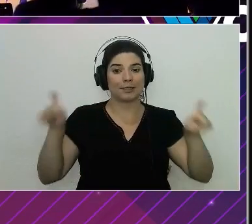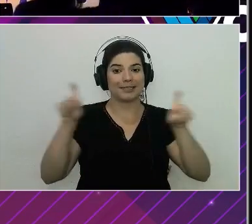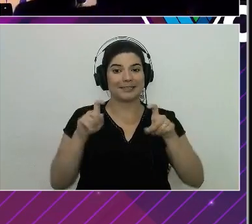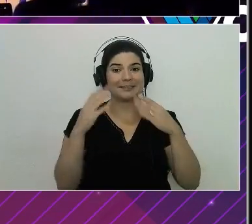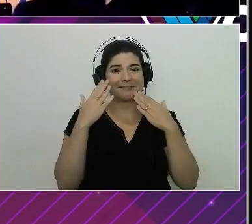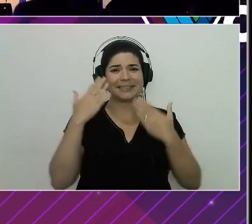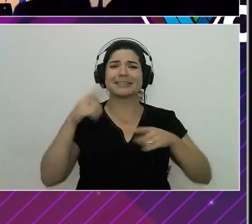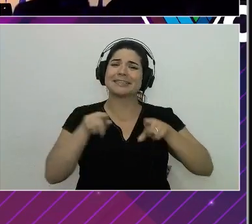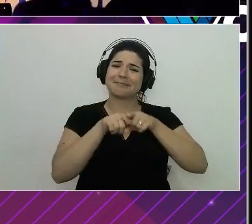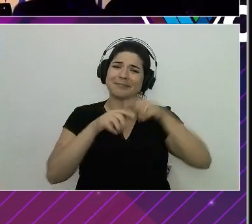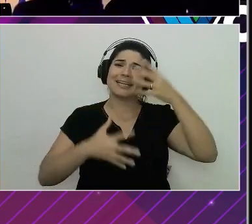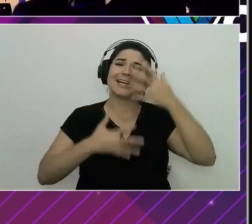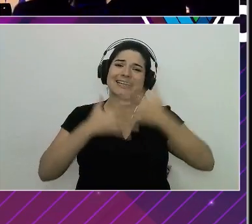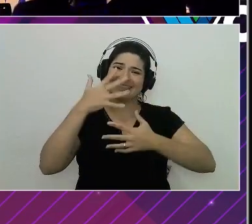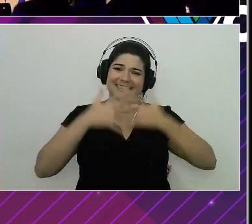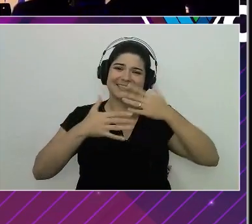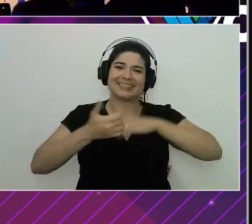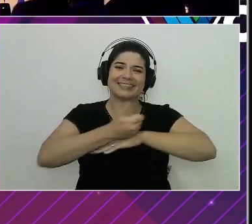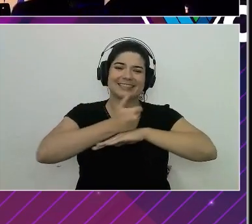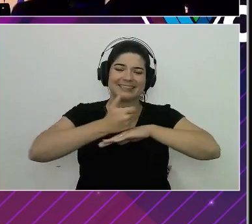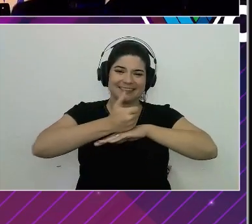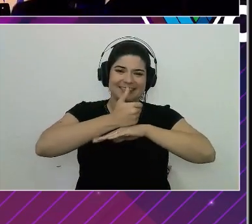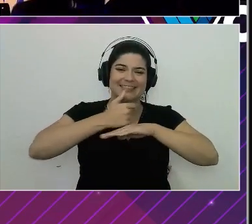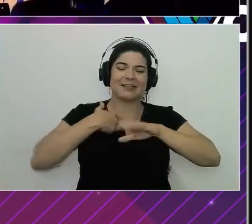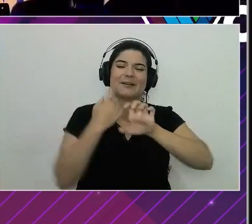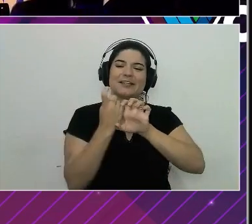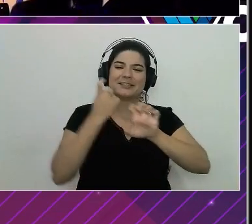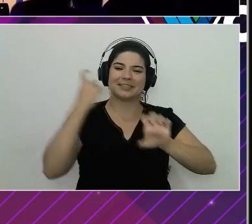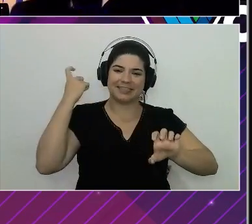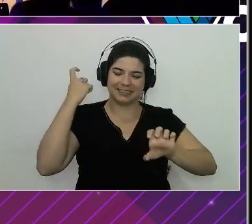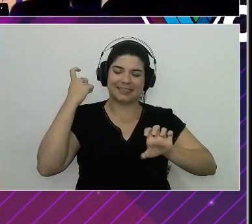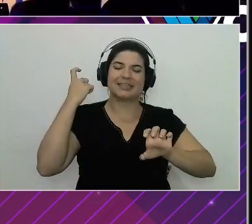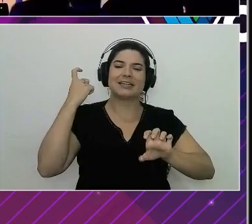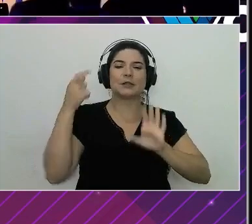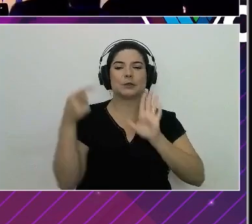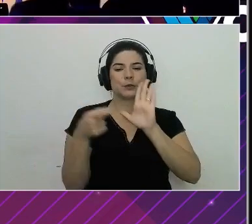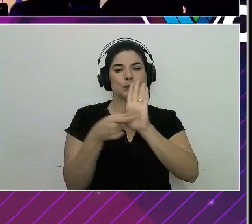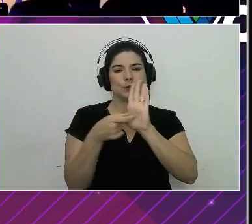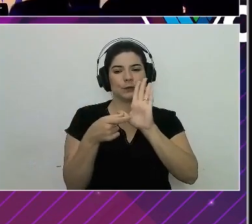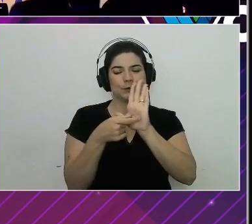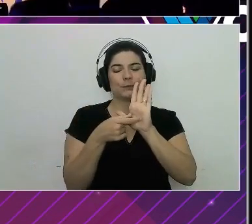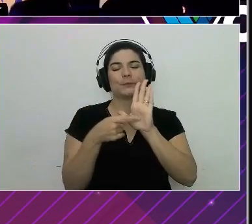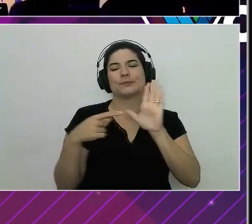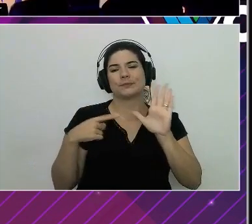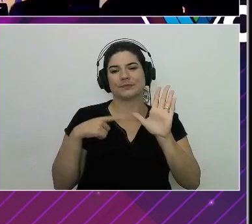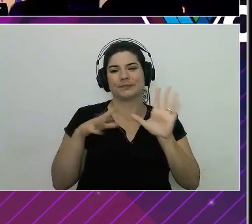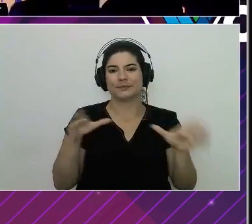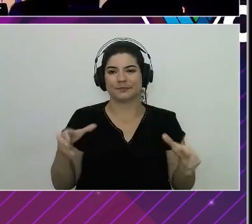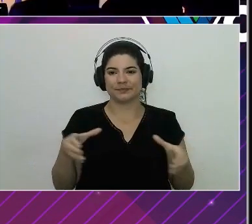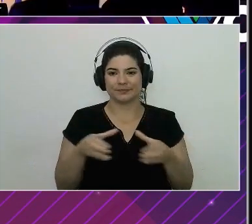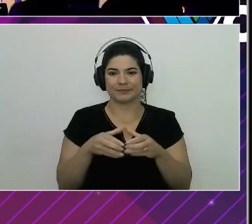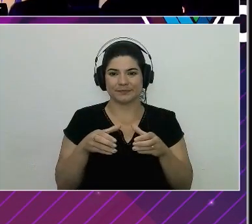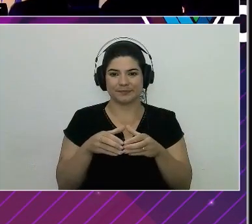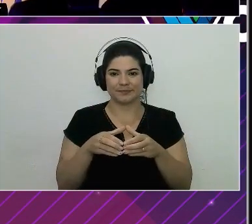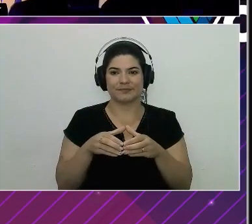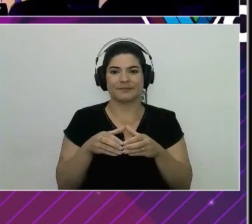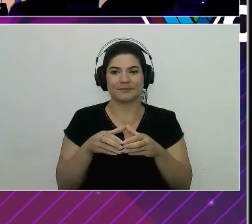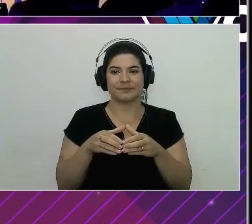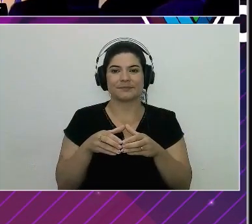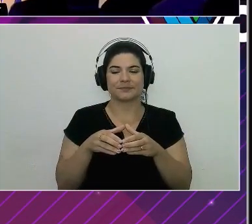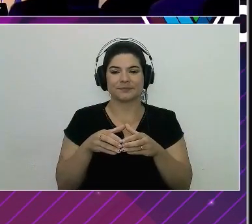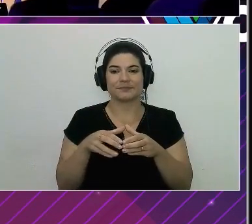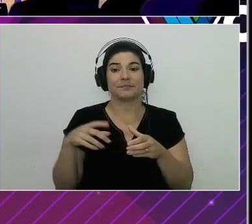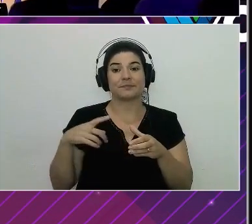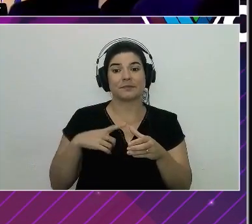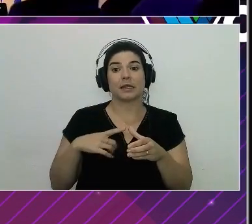profissão. Sou engenheiro de software na equipe do TraceTest.io e tenho, um dos meus